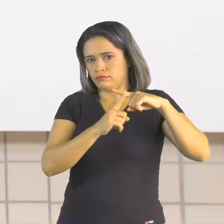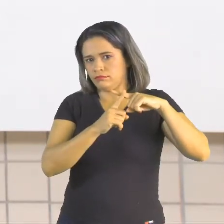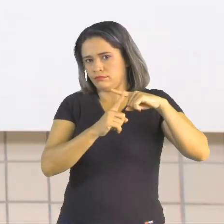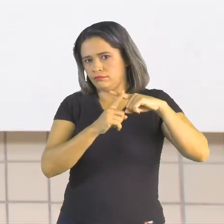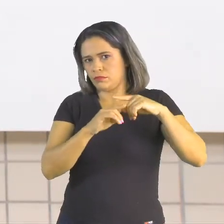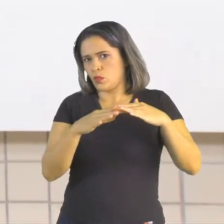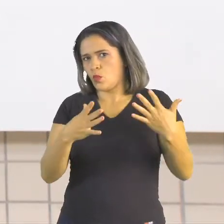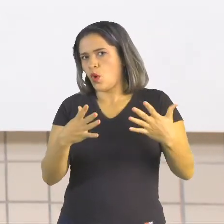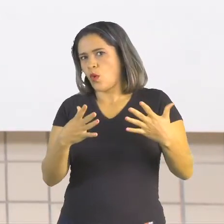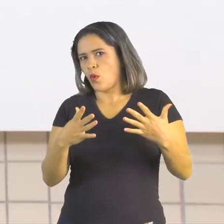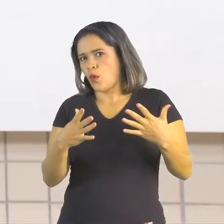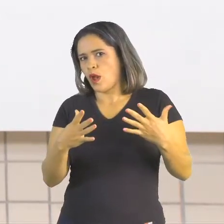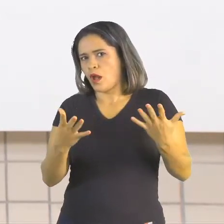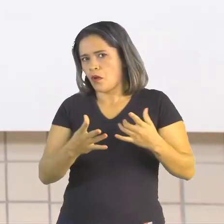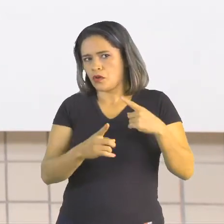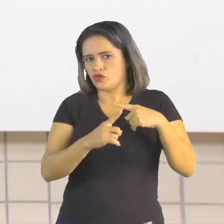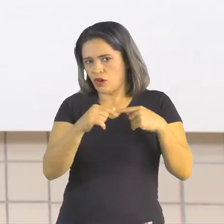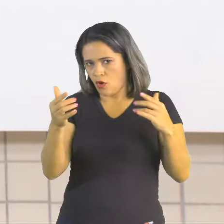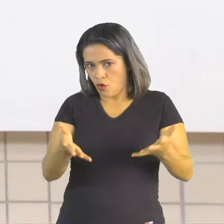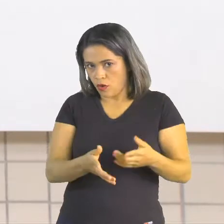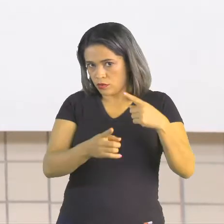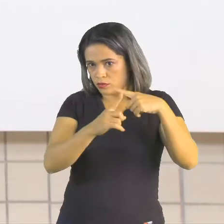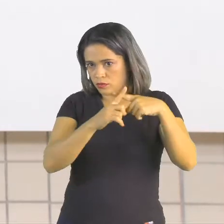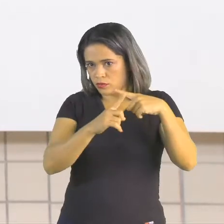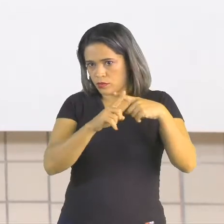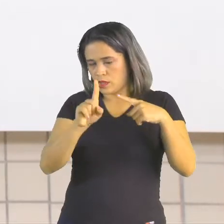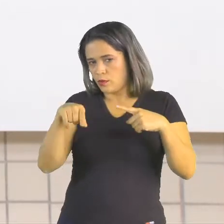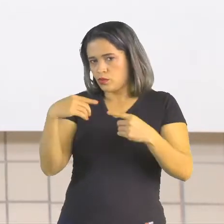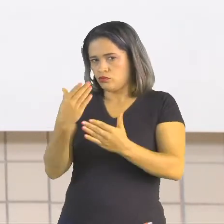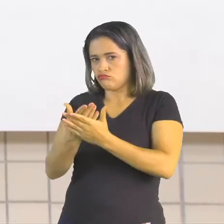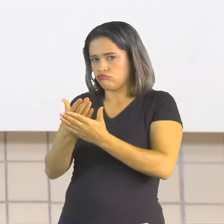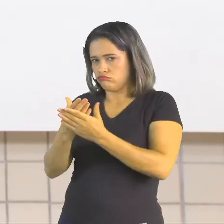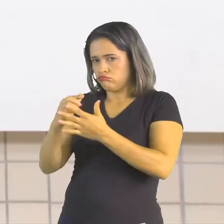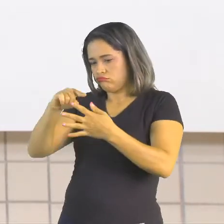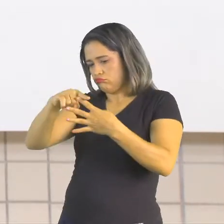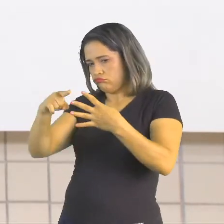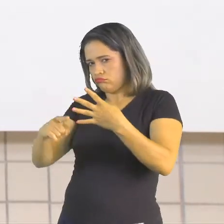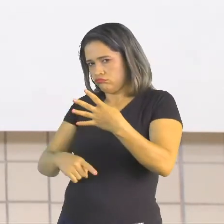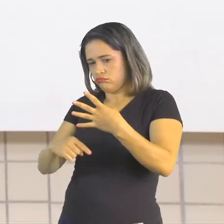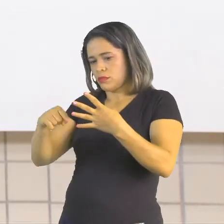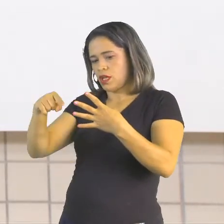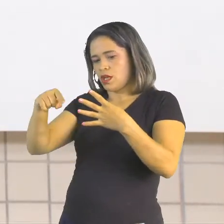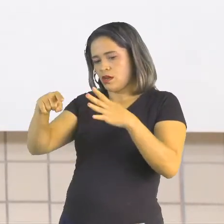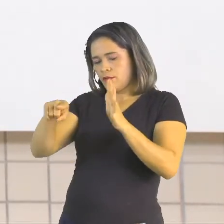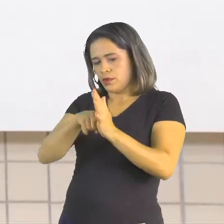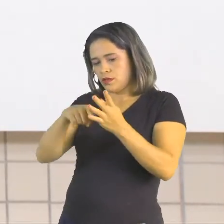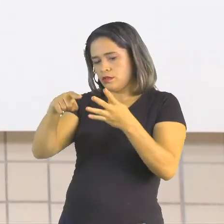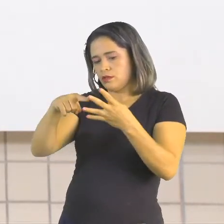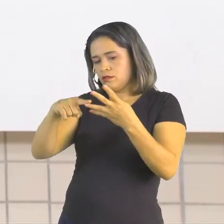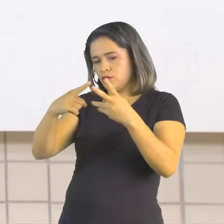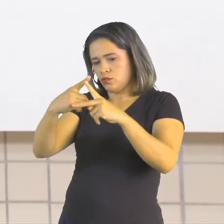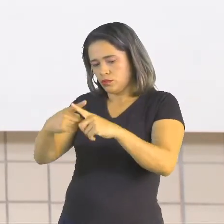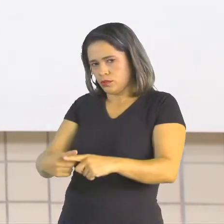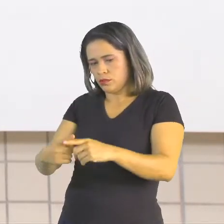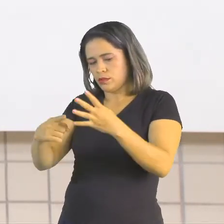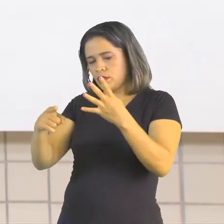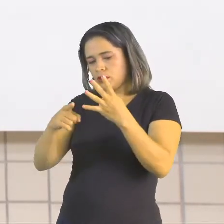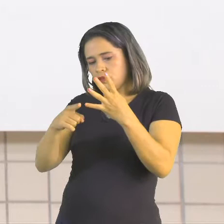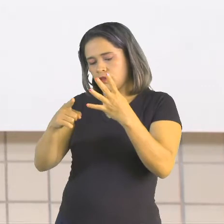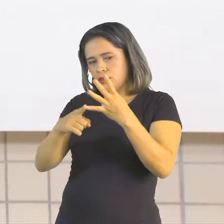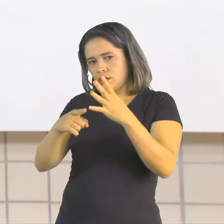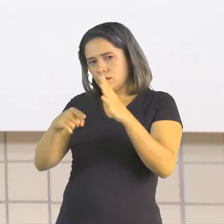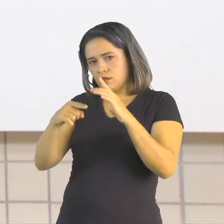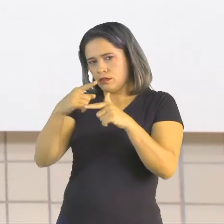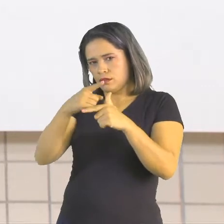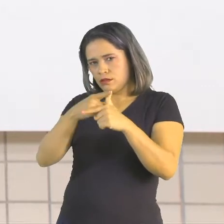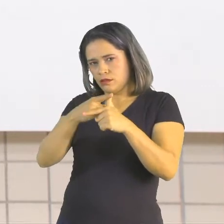seja ela aqui agora de soma, mas a gente vai estudar as outras operações de subtração, multiplicação, divisão, potência e raiz